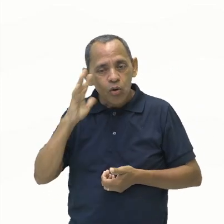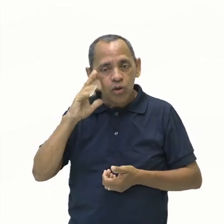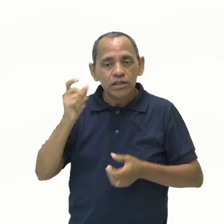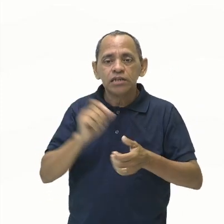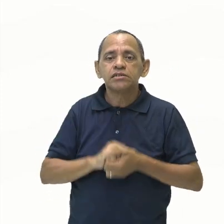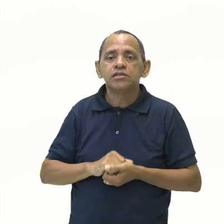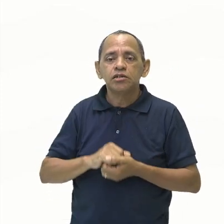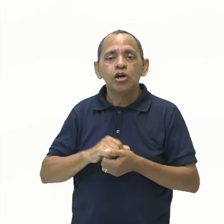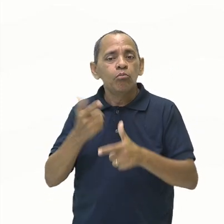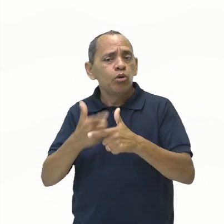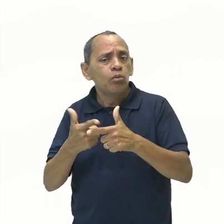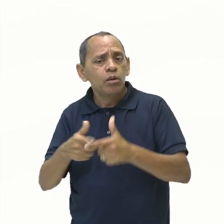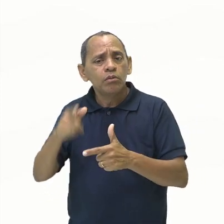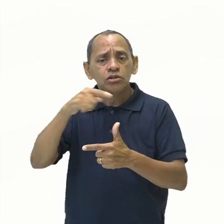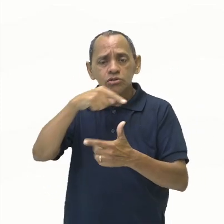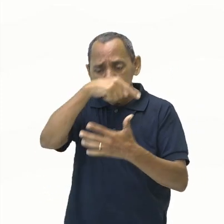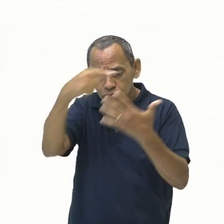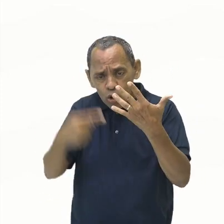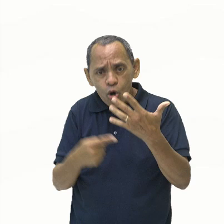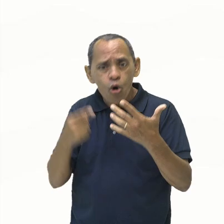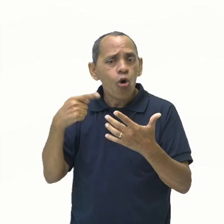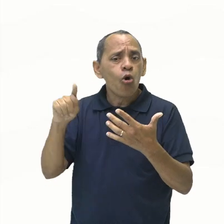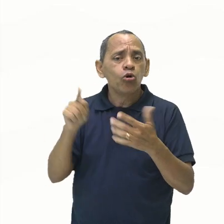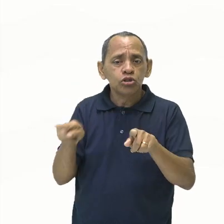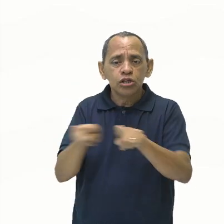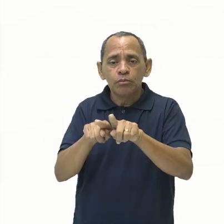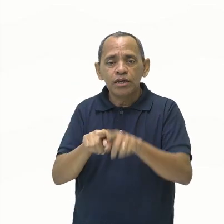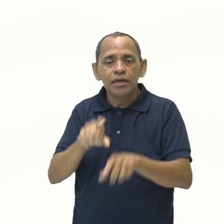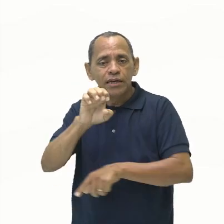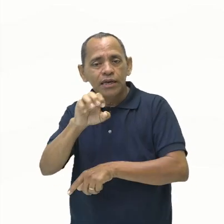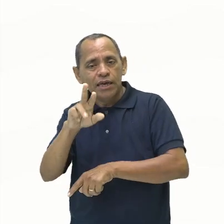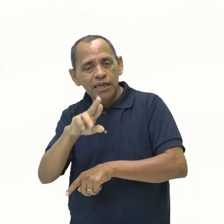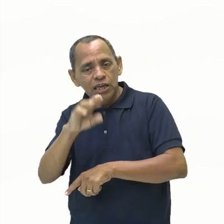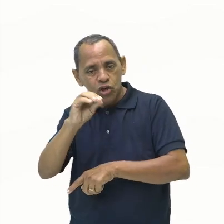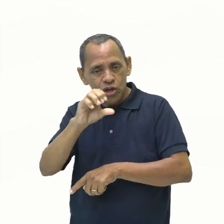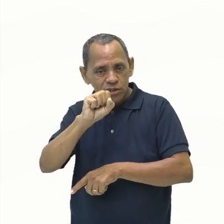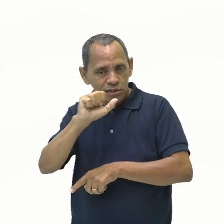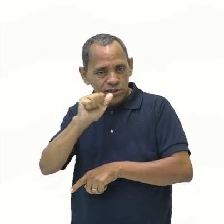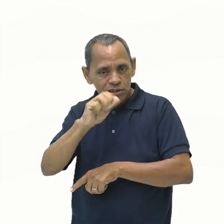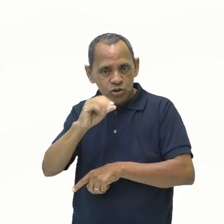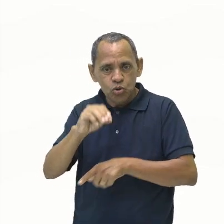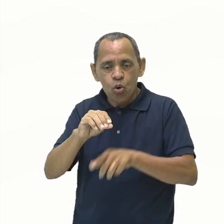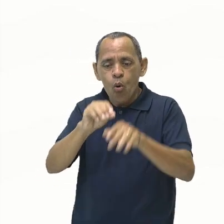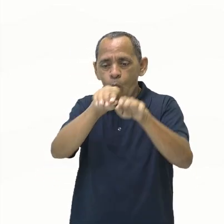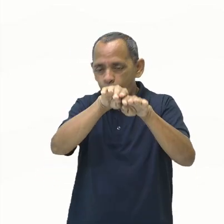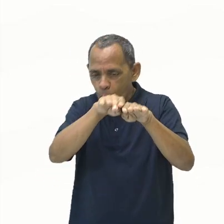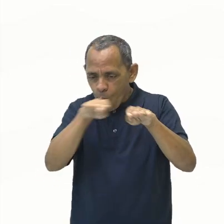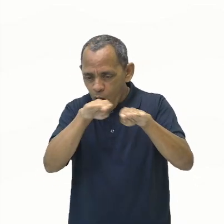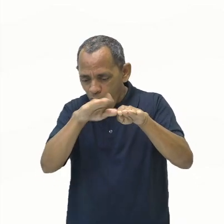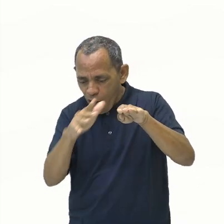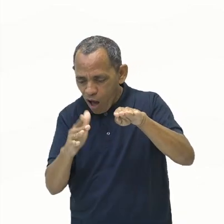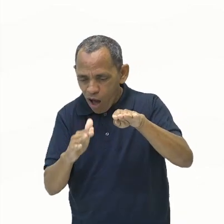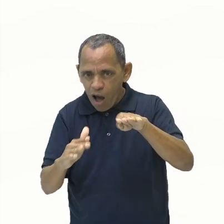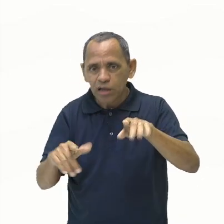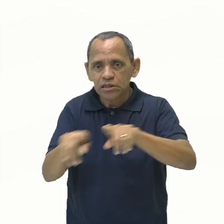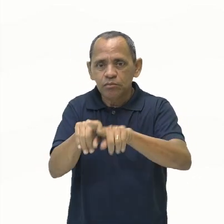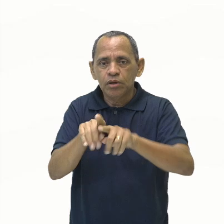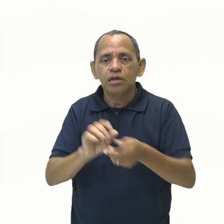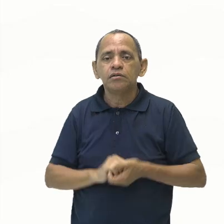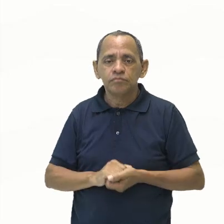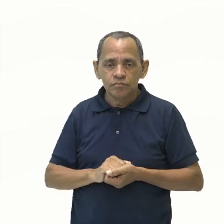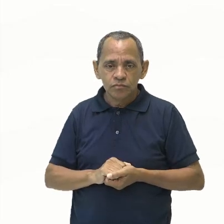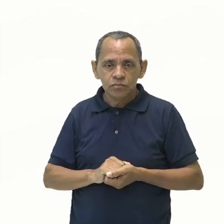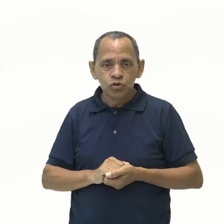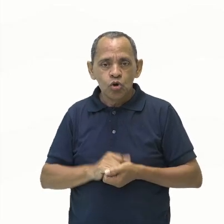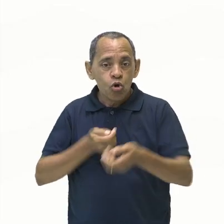outros problemas, como, por exemplo, a erosão. Vamos verificar também o manejo inadequado do